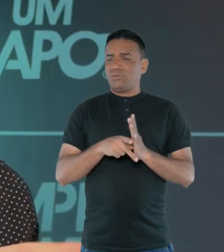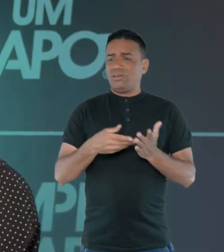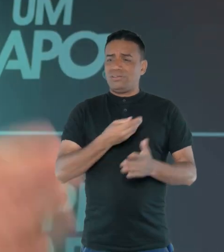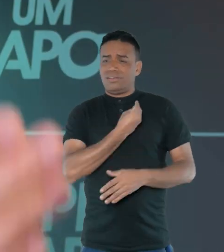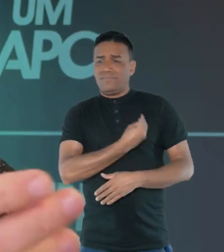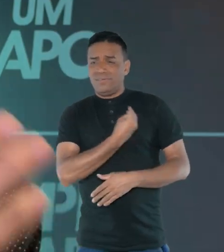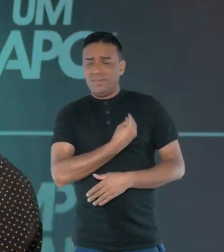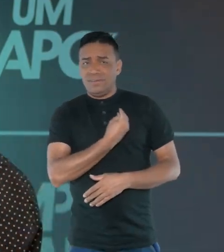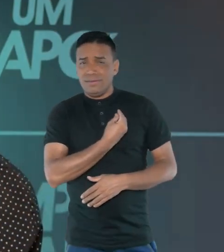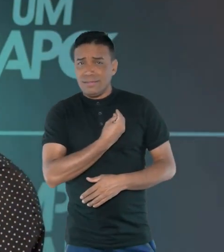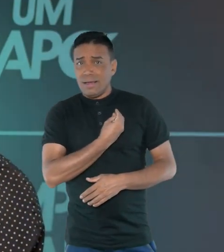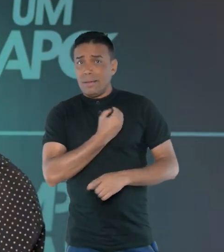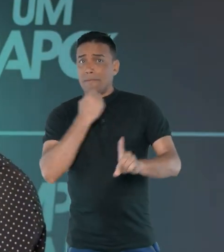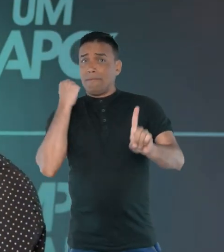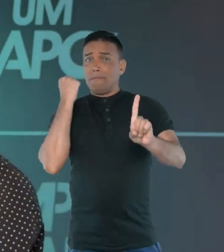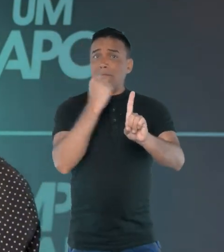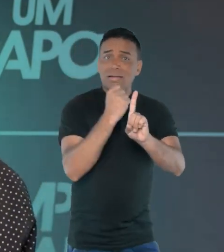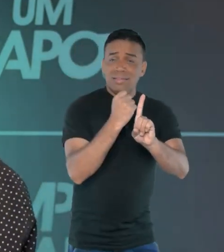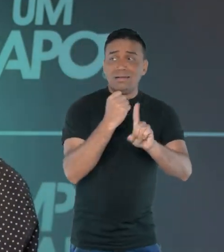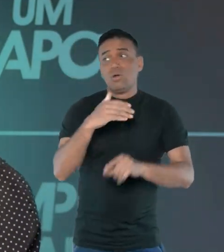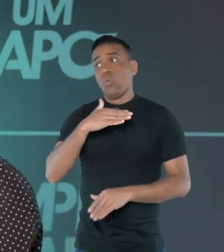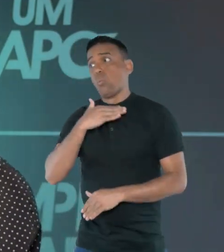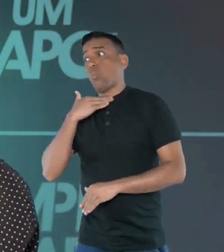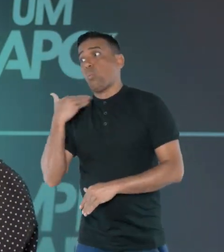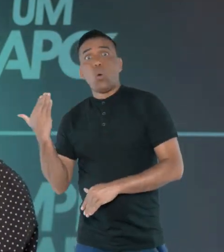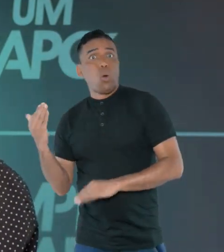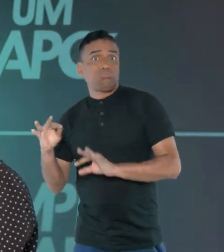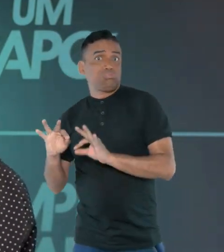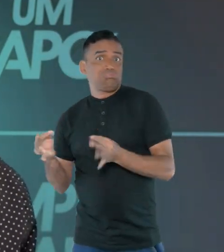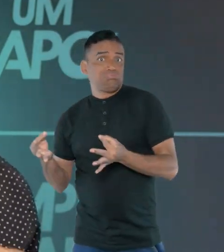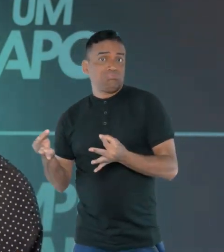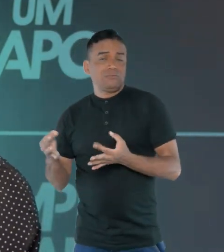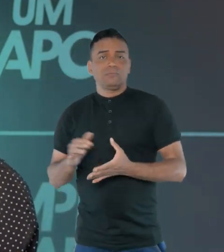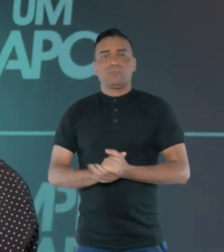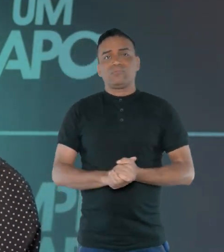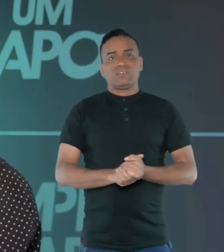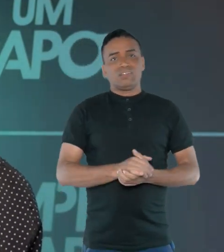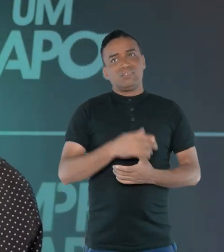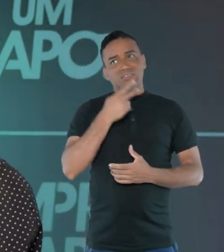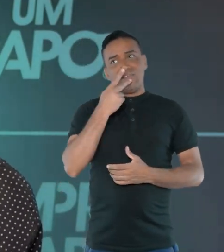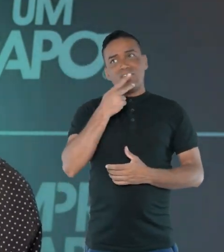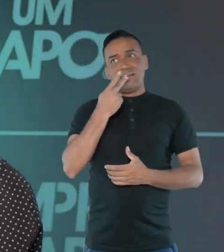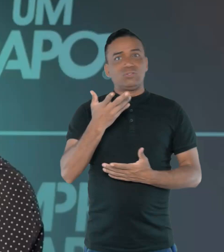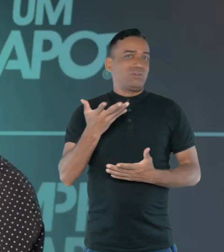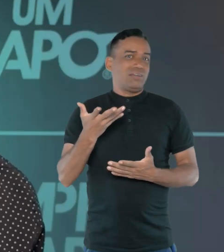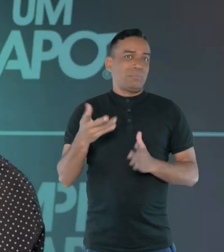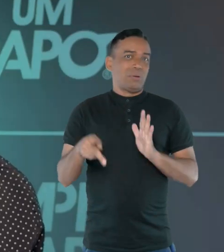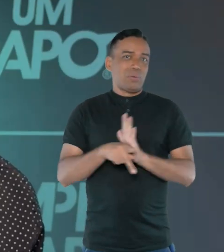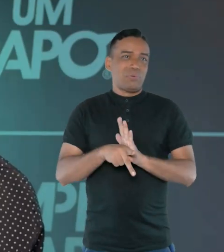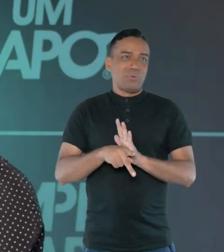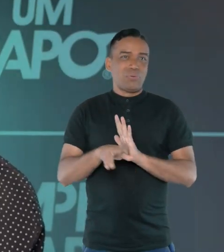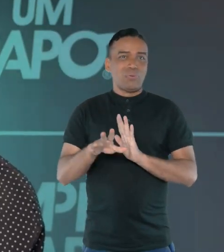da morte matada ou morrida, porque você traz isso, né, esse esvair-se com